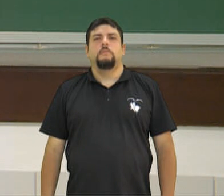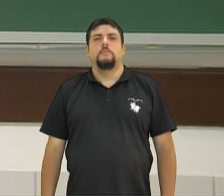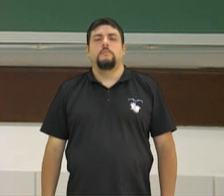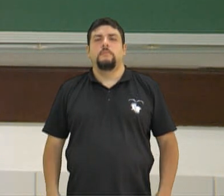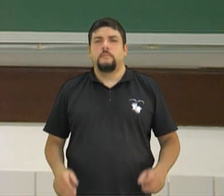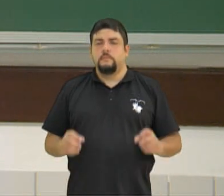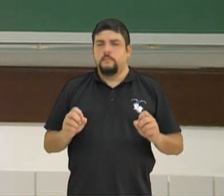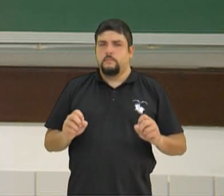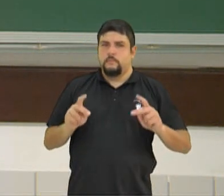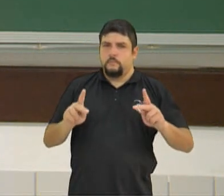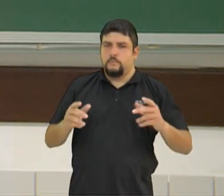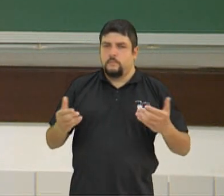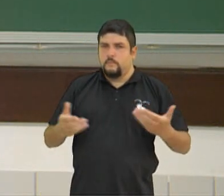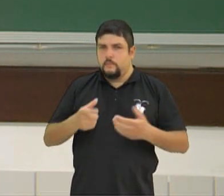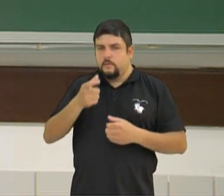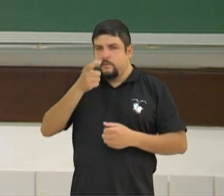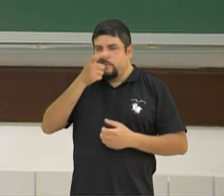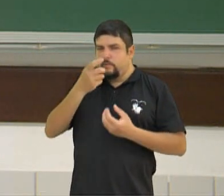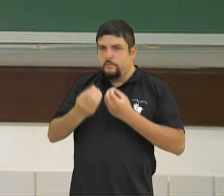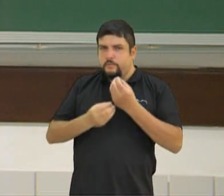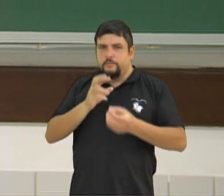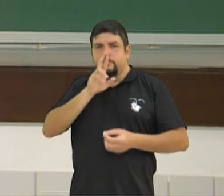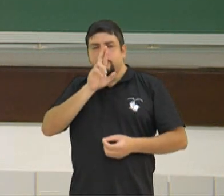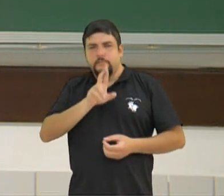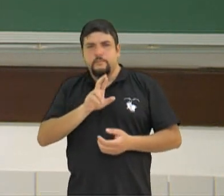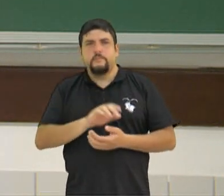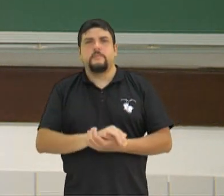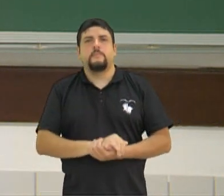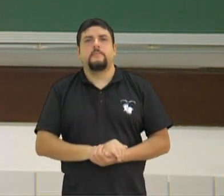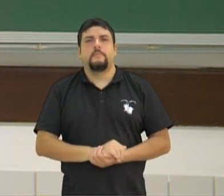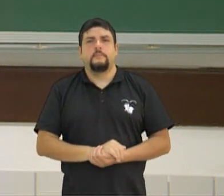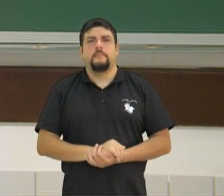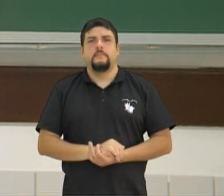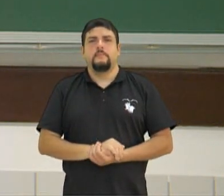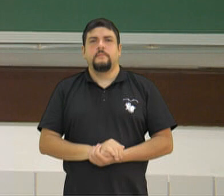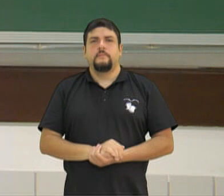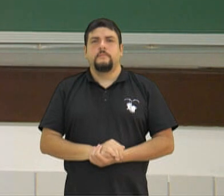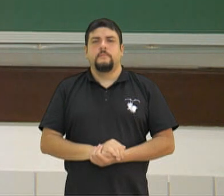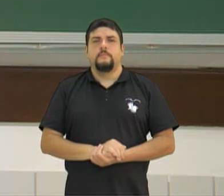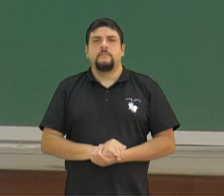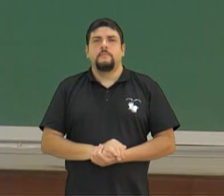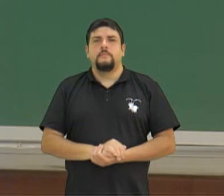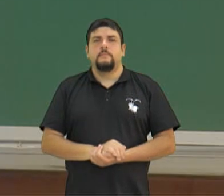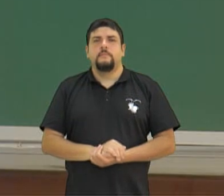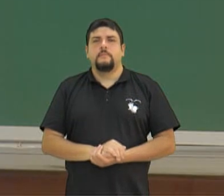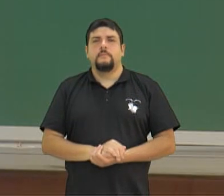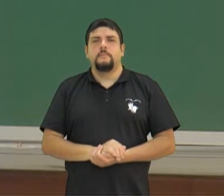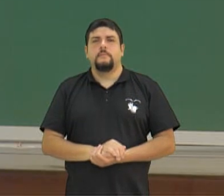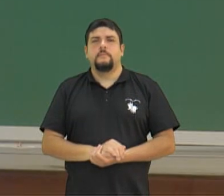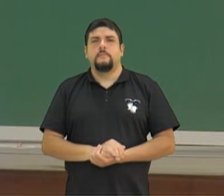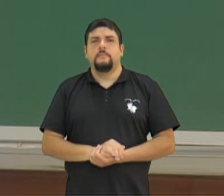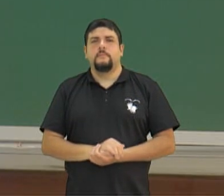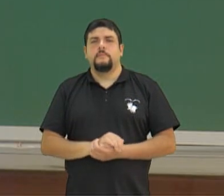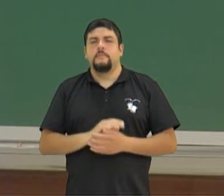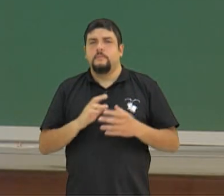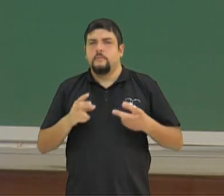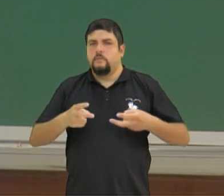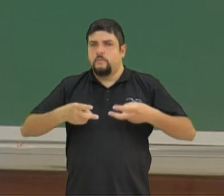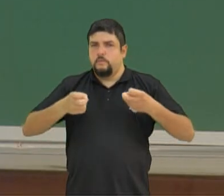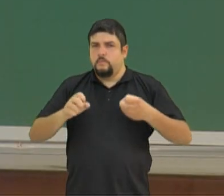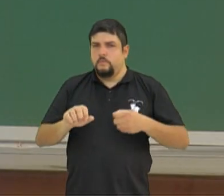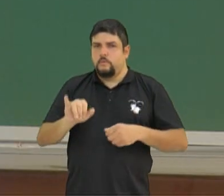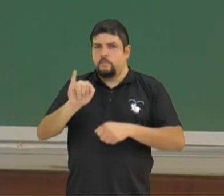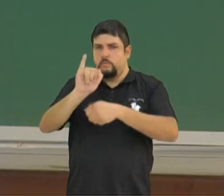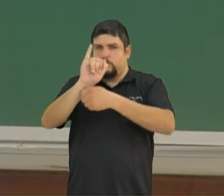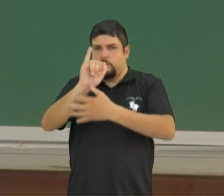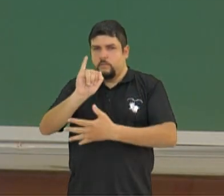Muito bem, chicos. Vamos corrigir, então, vamos fazer a correção da nossa atividade. Né? Nós observamos aí o